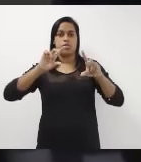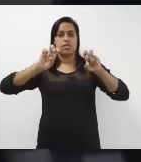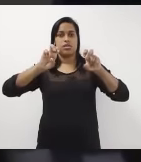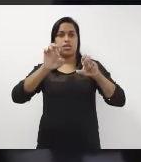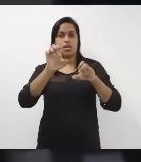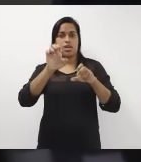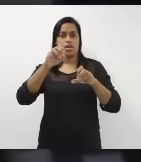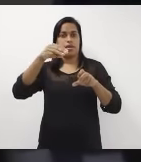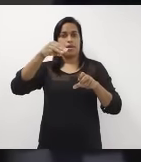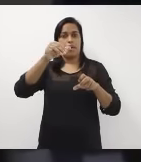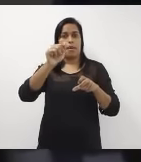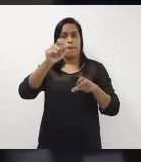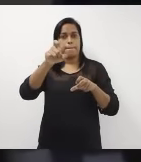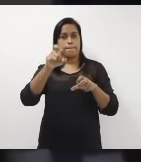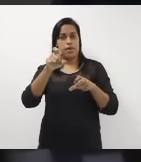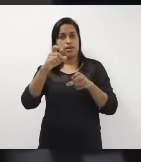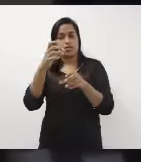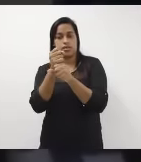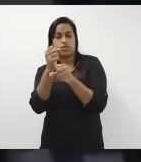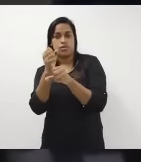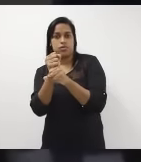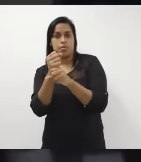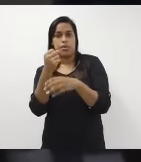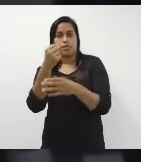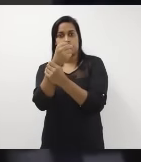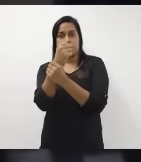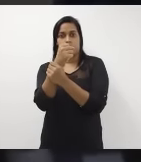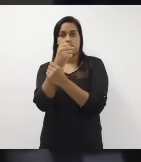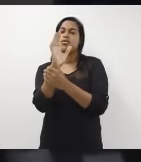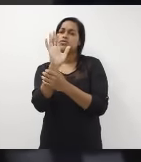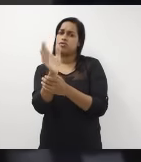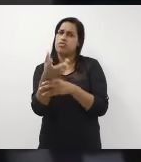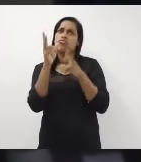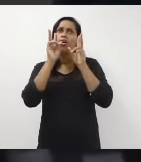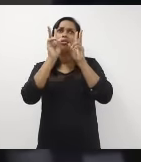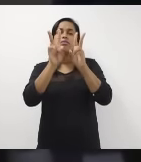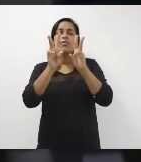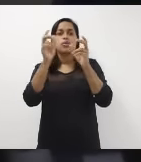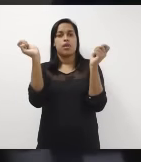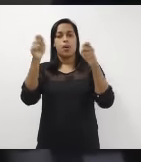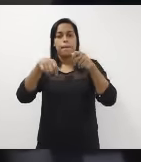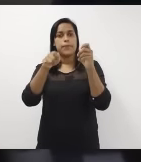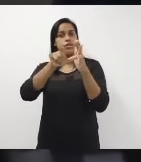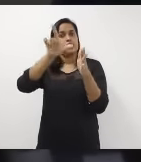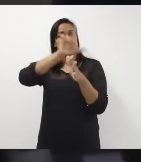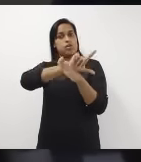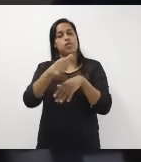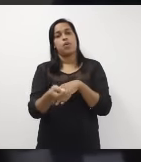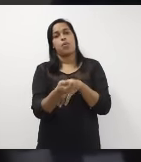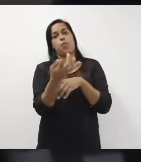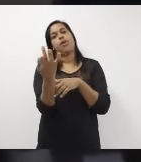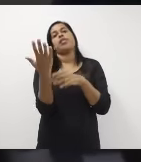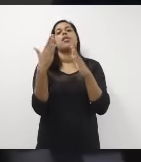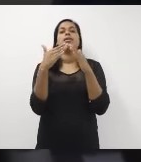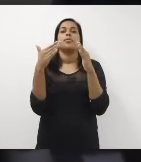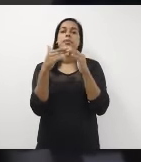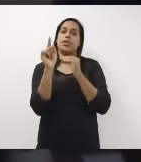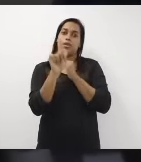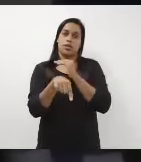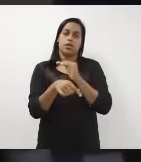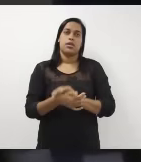ser o resultado da soma do estoque de segurança, que a gente já viu na competência anterior, com a quantidade pedida.